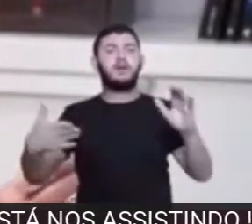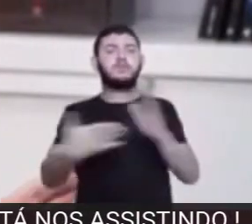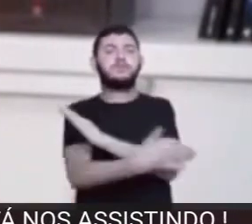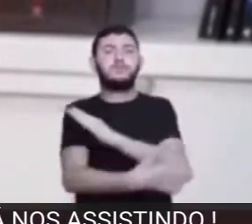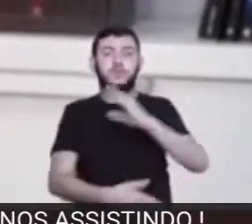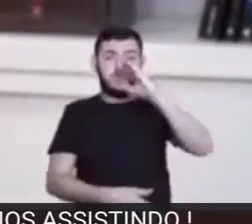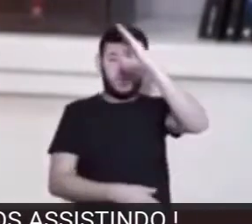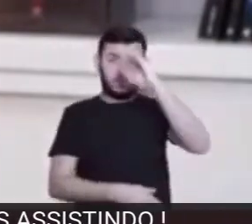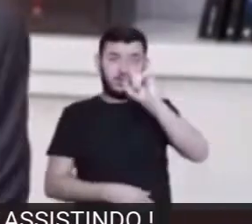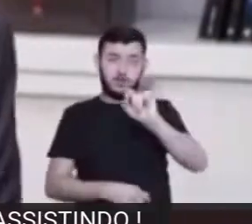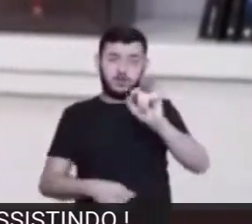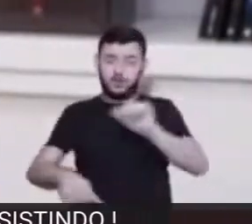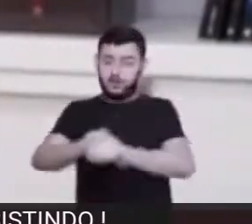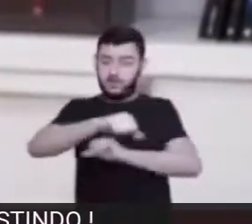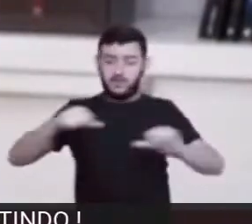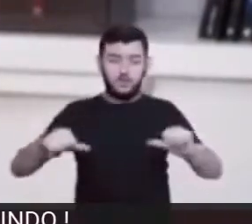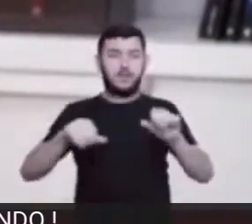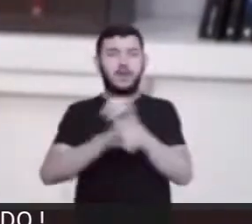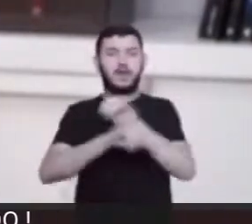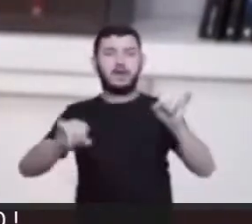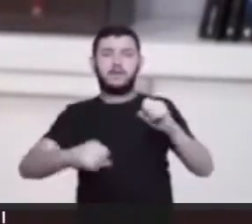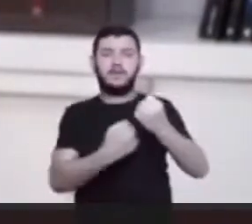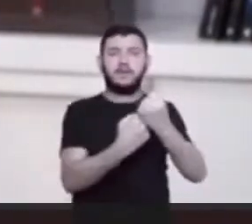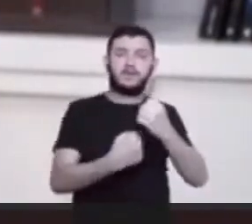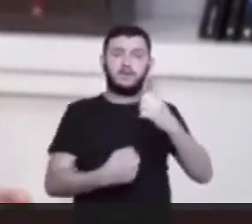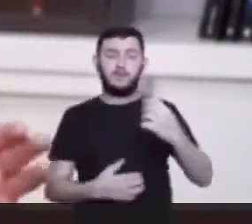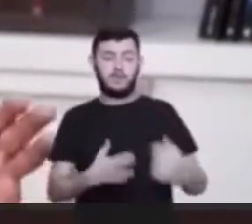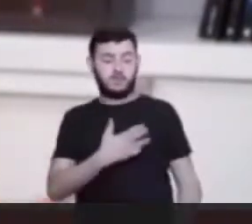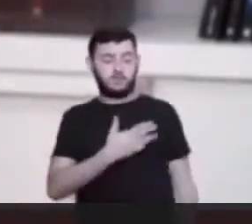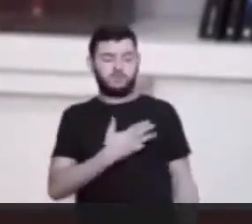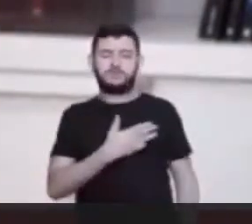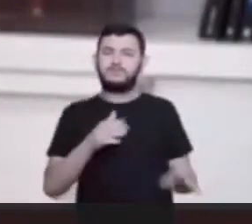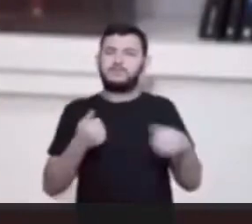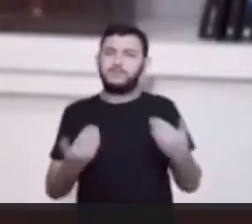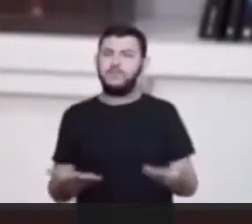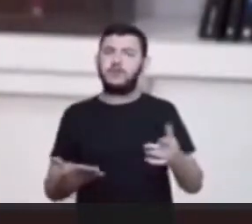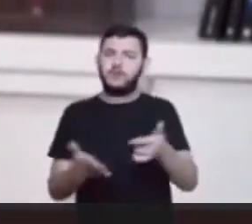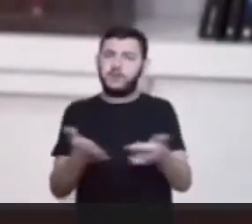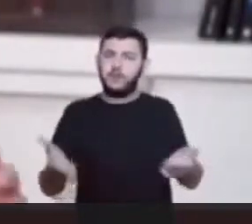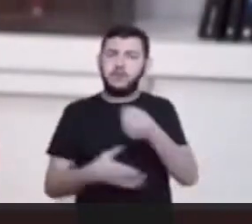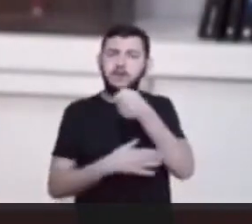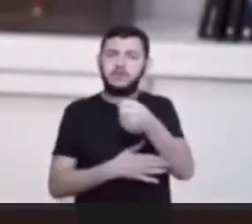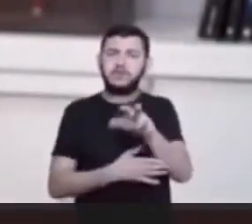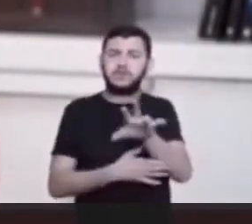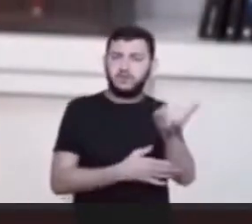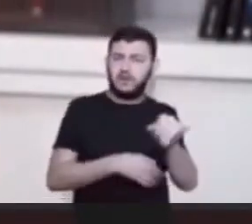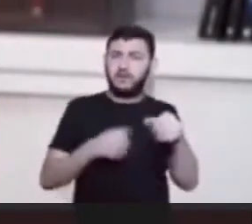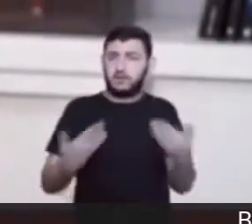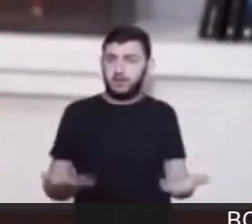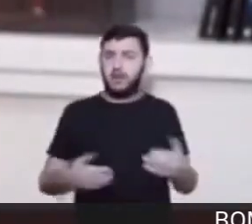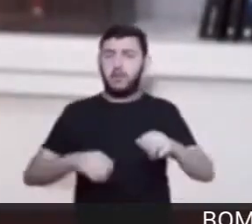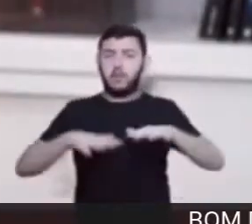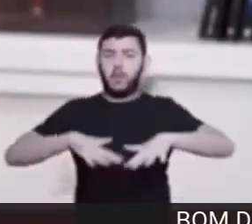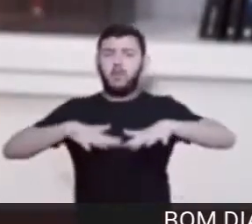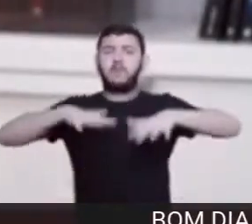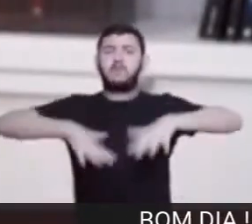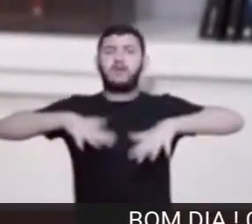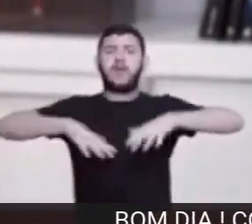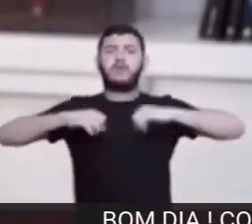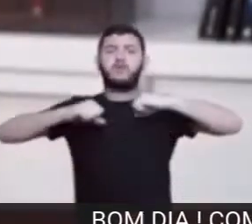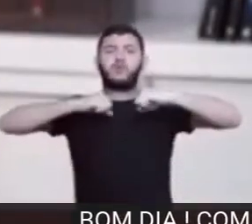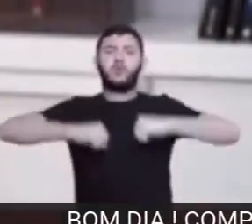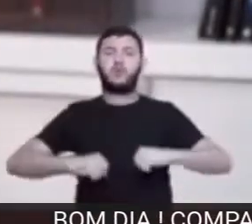vai ser a manchete. Então, enquanto o movimento estiver tendo força, estiver tendo capacidade de